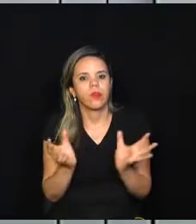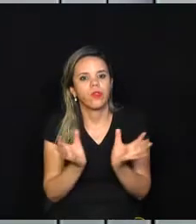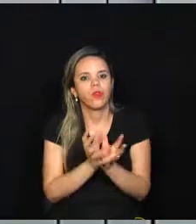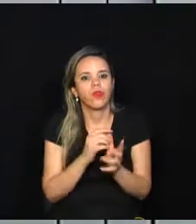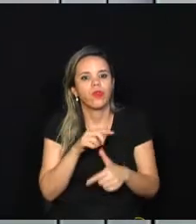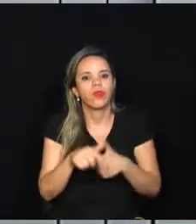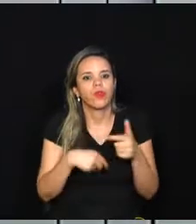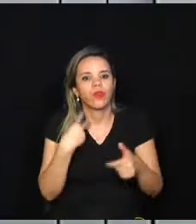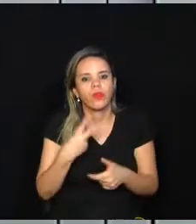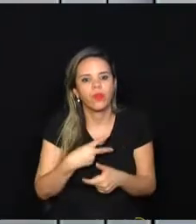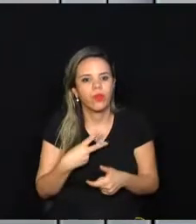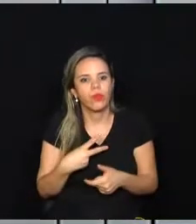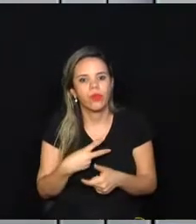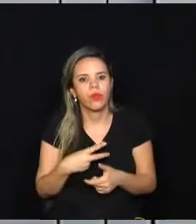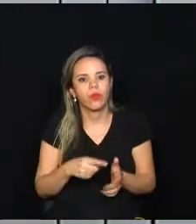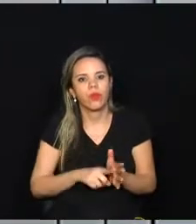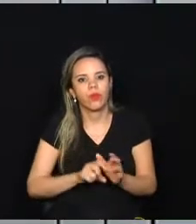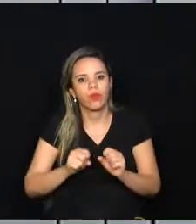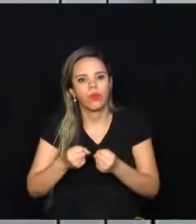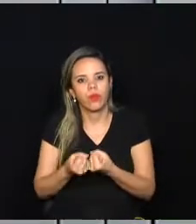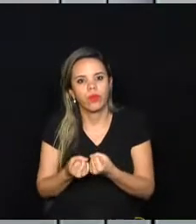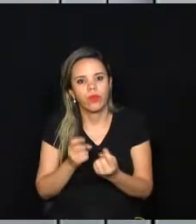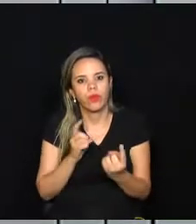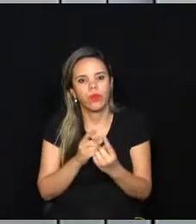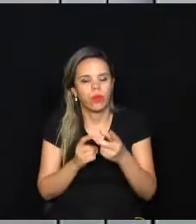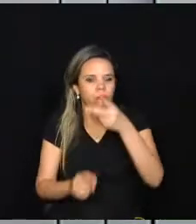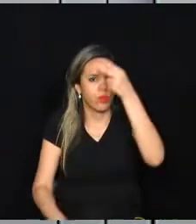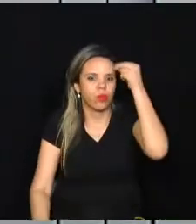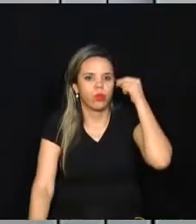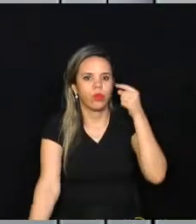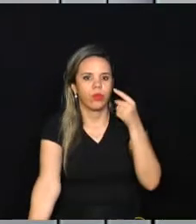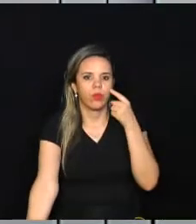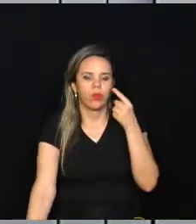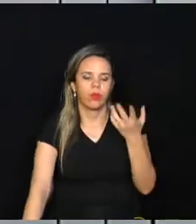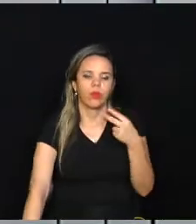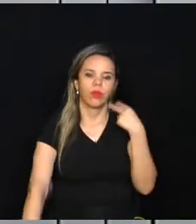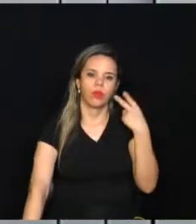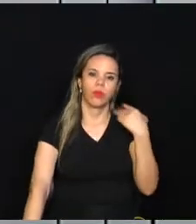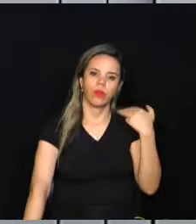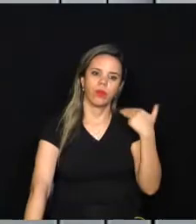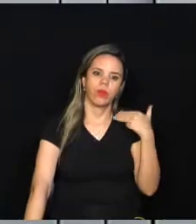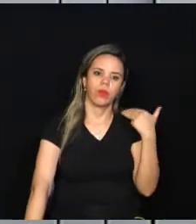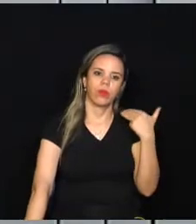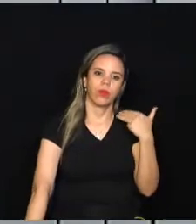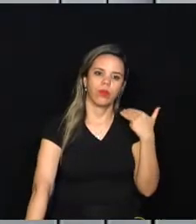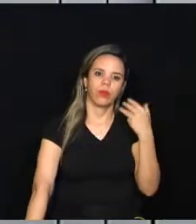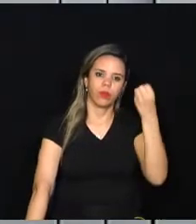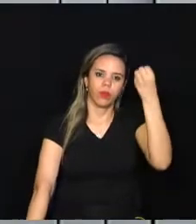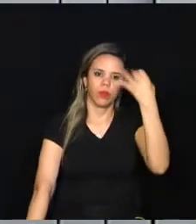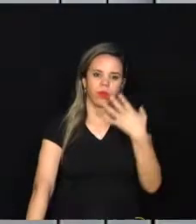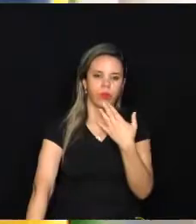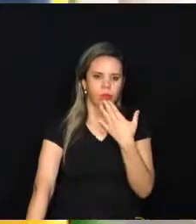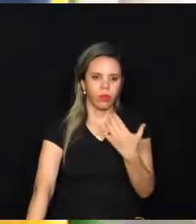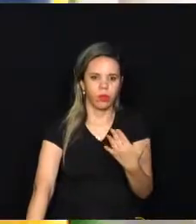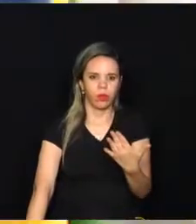frente parlamentar em defesa dos serviços públicos. A vereadora Mariana Conte justifica o pedido. Essa é